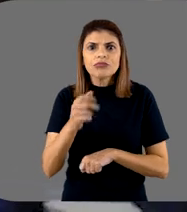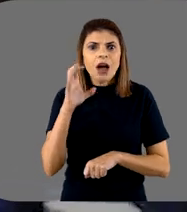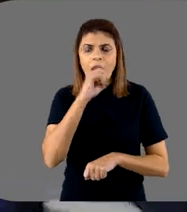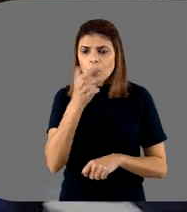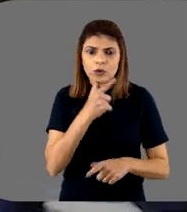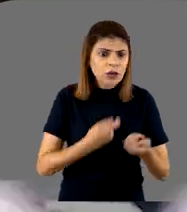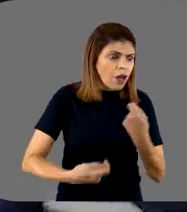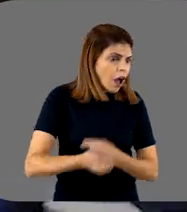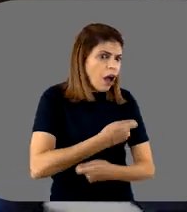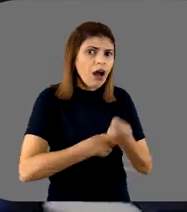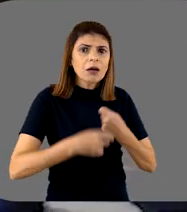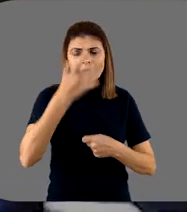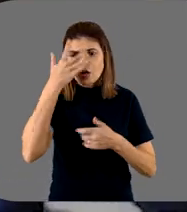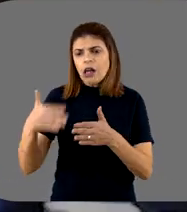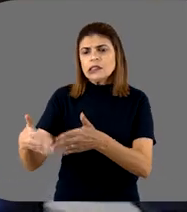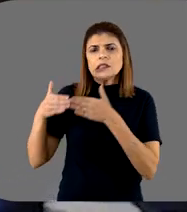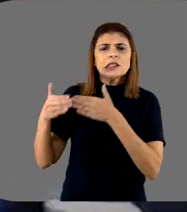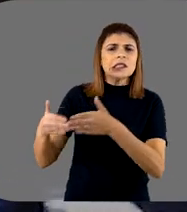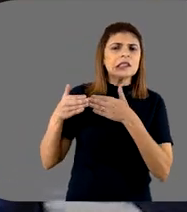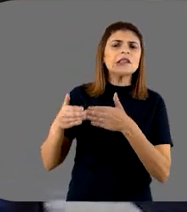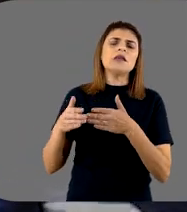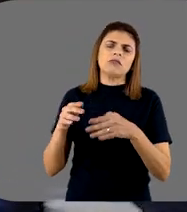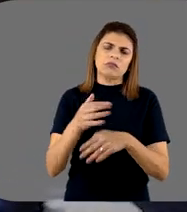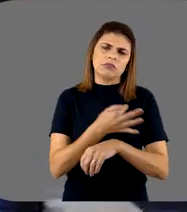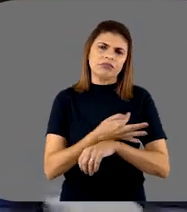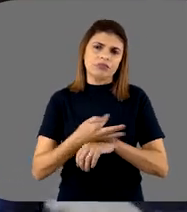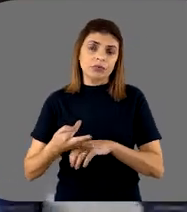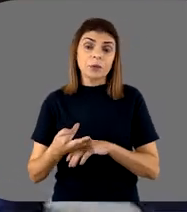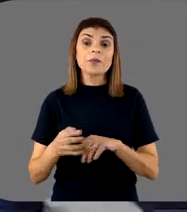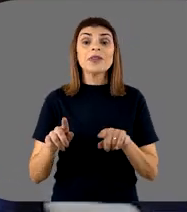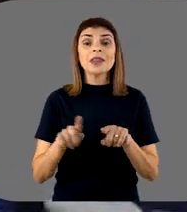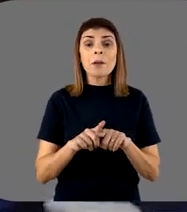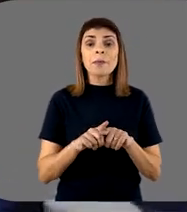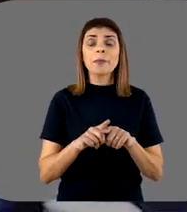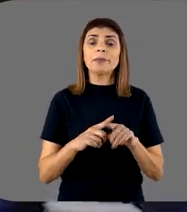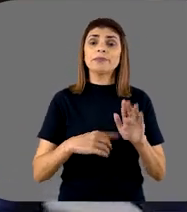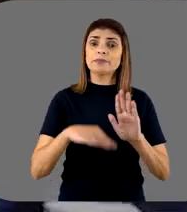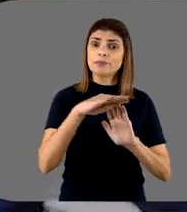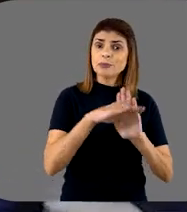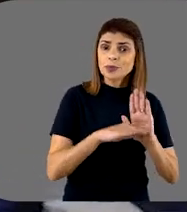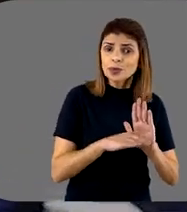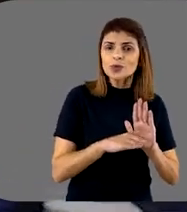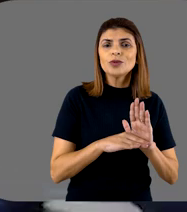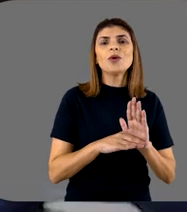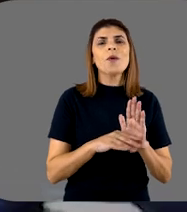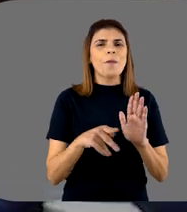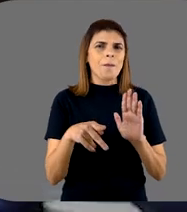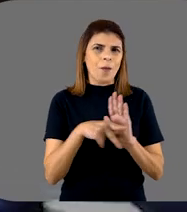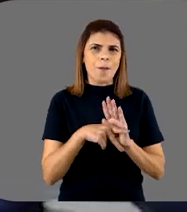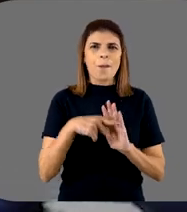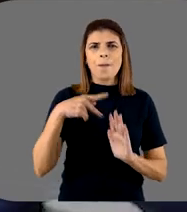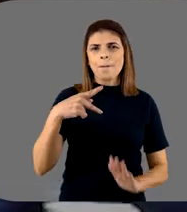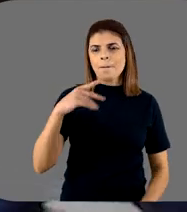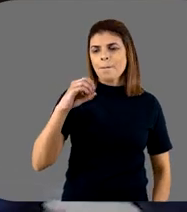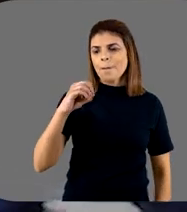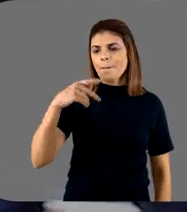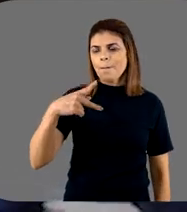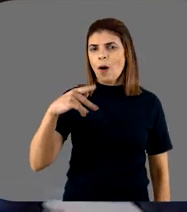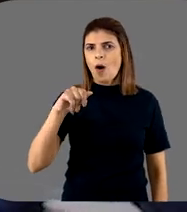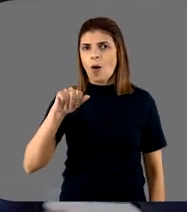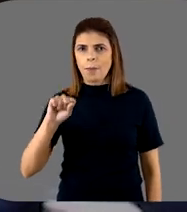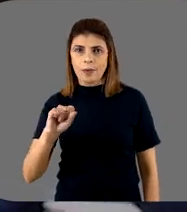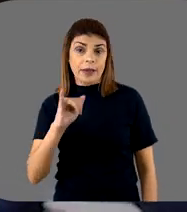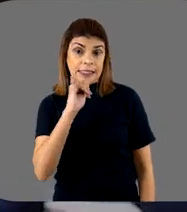eh administrar né tantas frentes de ação revisão dos procedimentos processos e Pops por exemplo